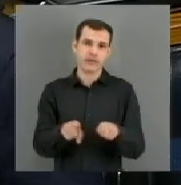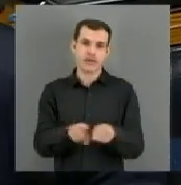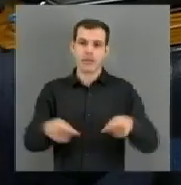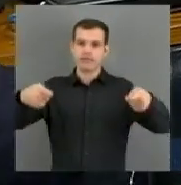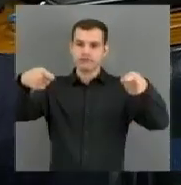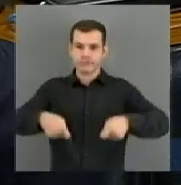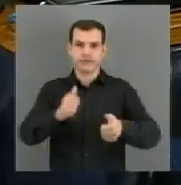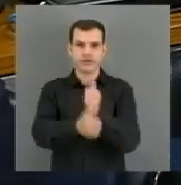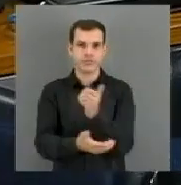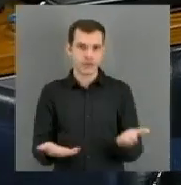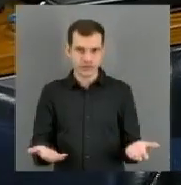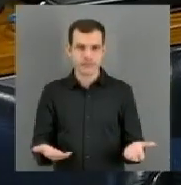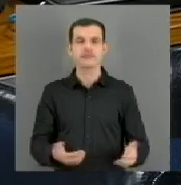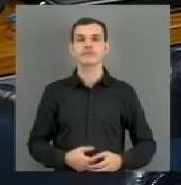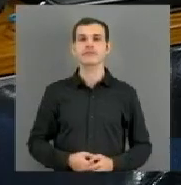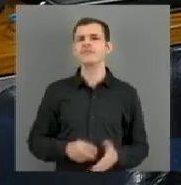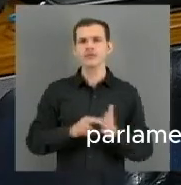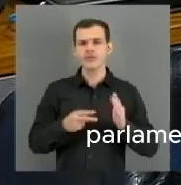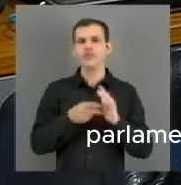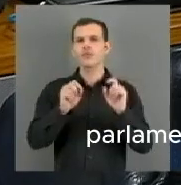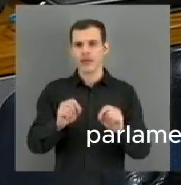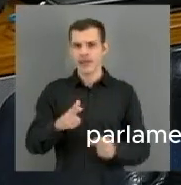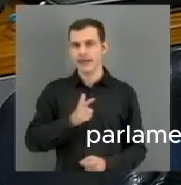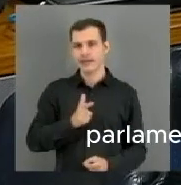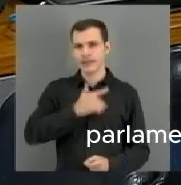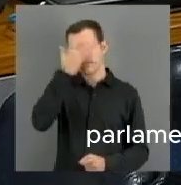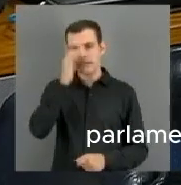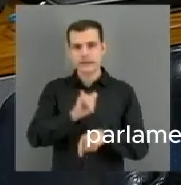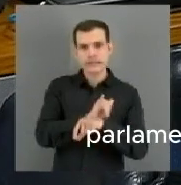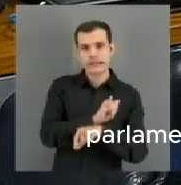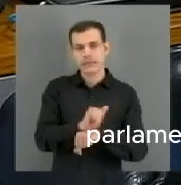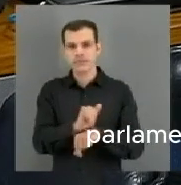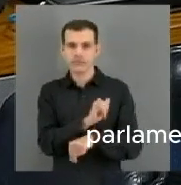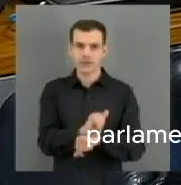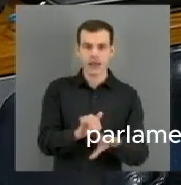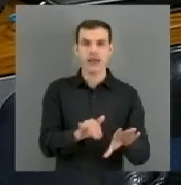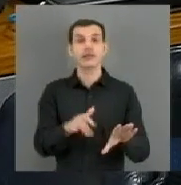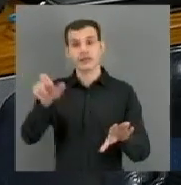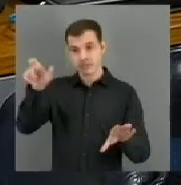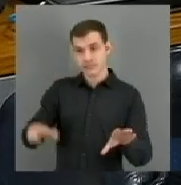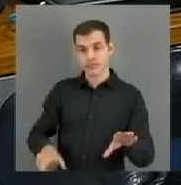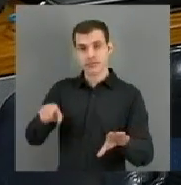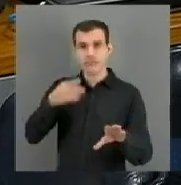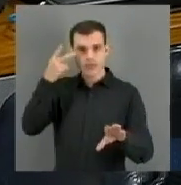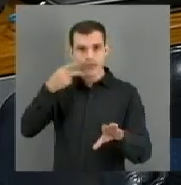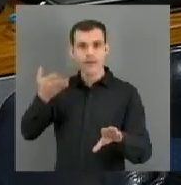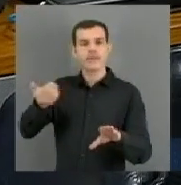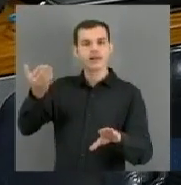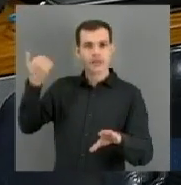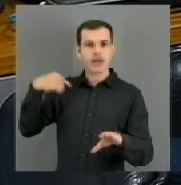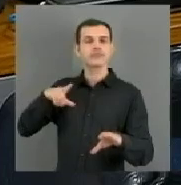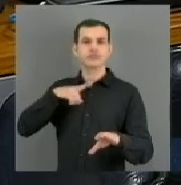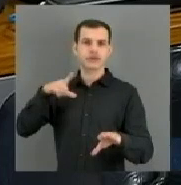onde supostamente tem jogatina, esse parlamentar ocupava a posição de destaque na Câmara dos Deputados. Dito